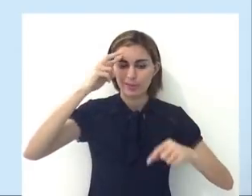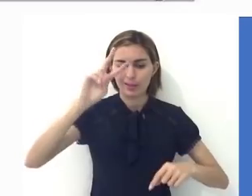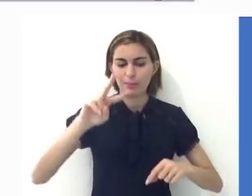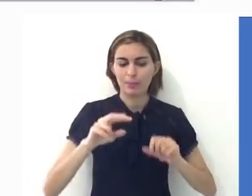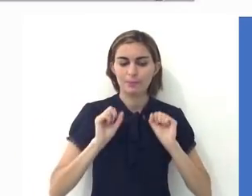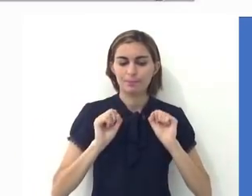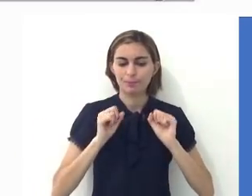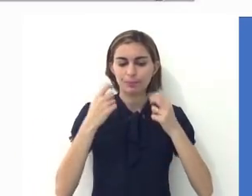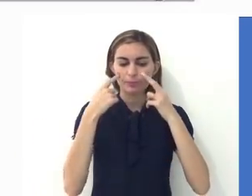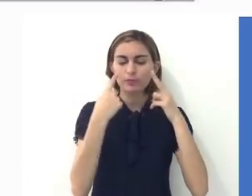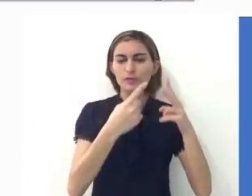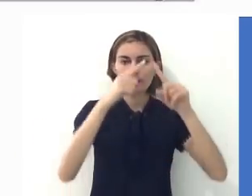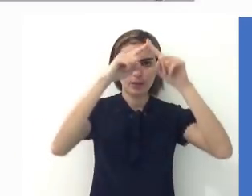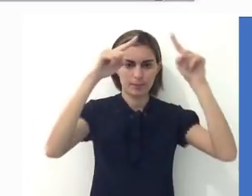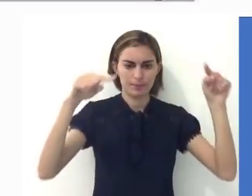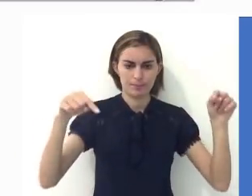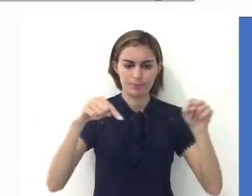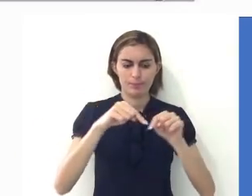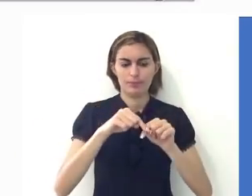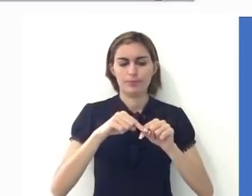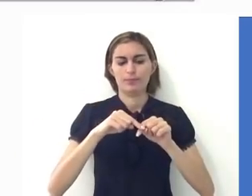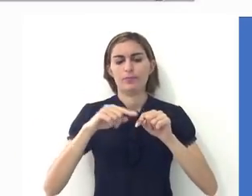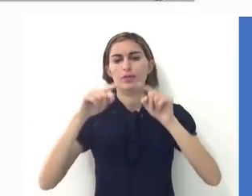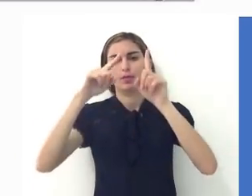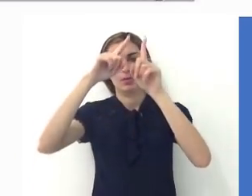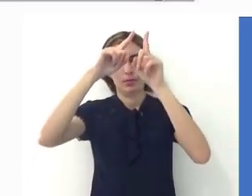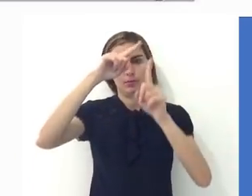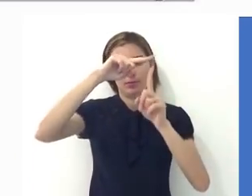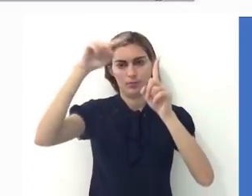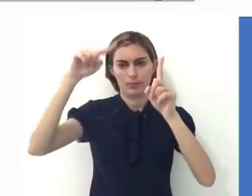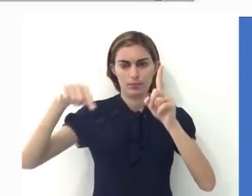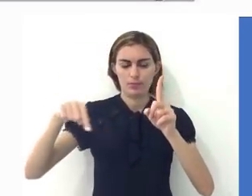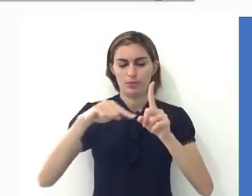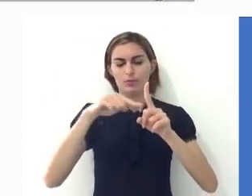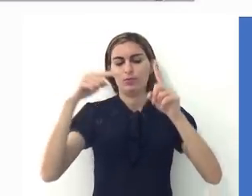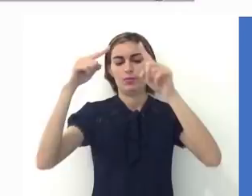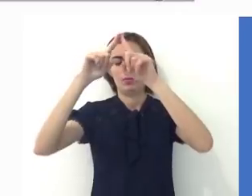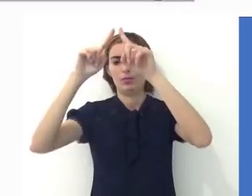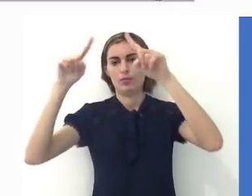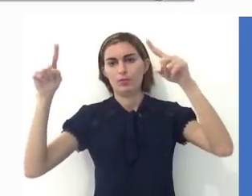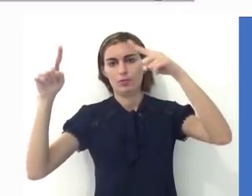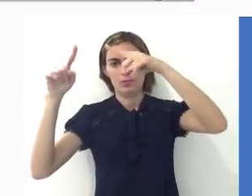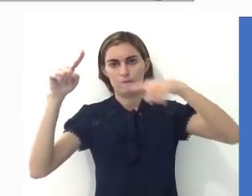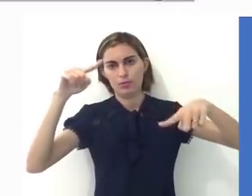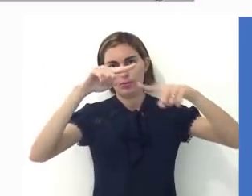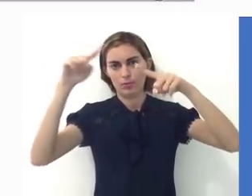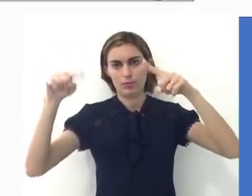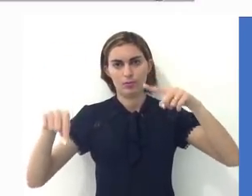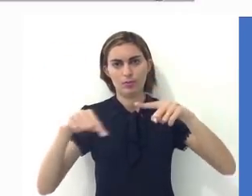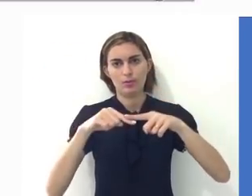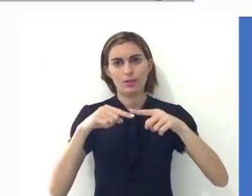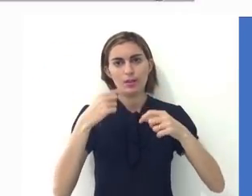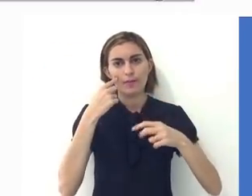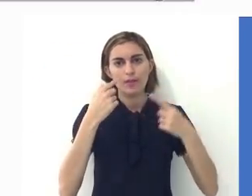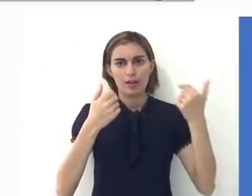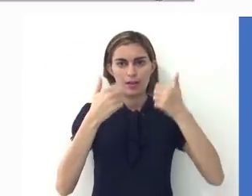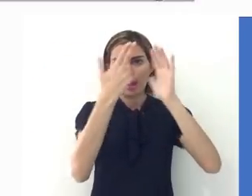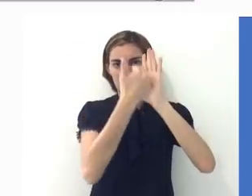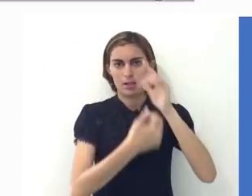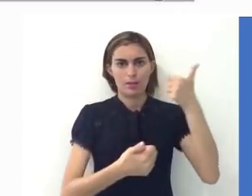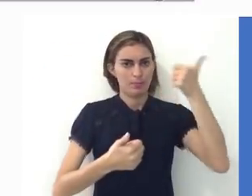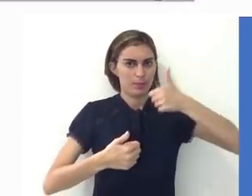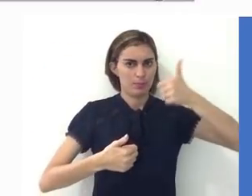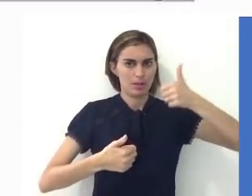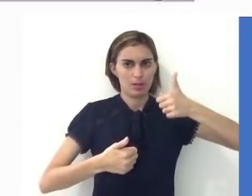aí. Observa na tua tela, a gente tem o trapézio isósceles, trapézio retângulo e trapézio escaleno. O primeiro